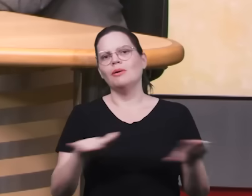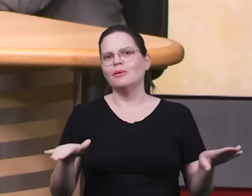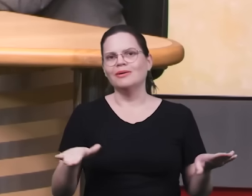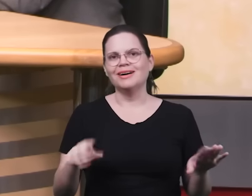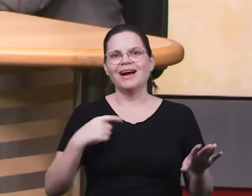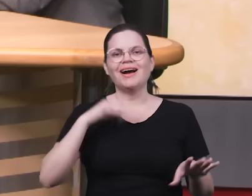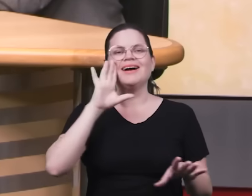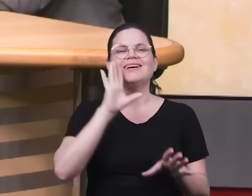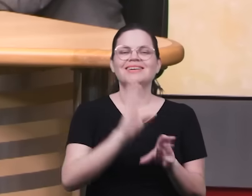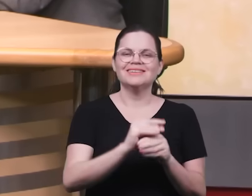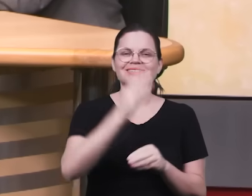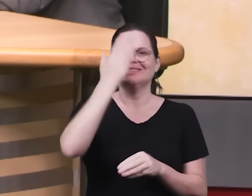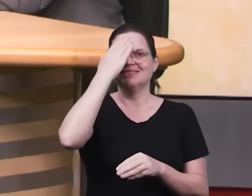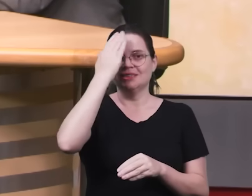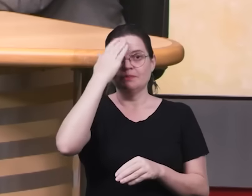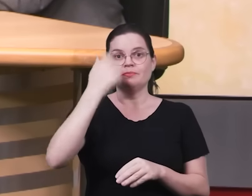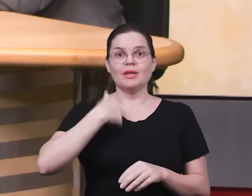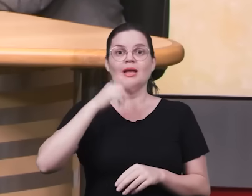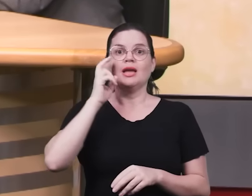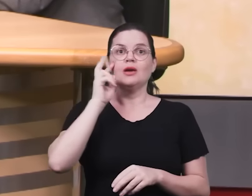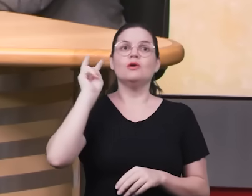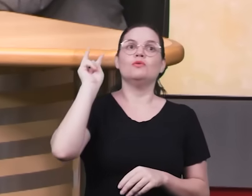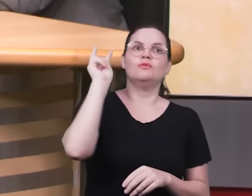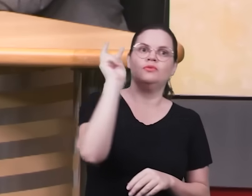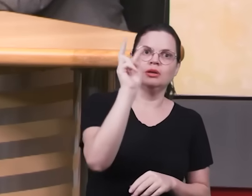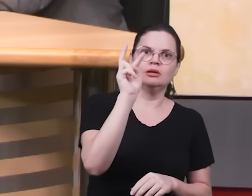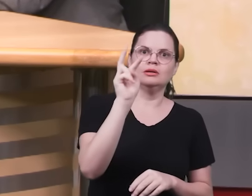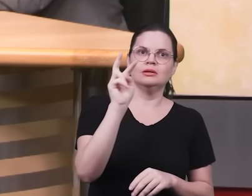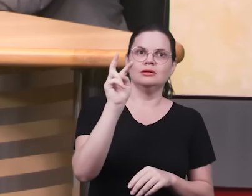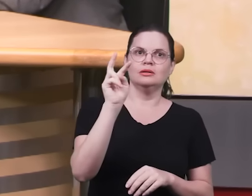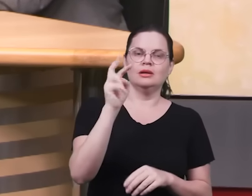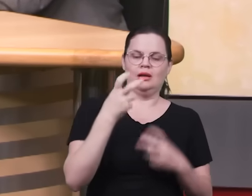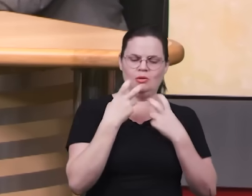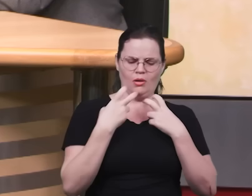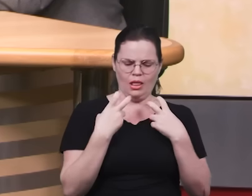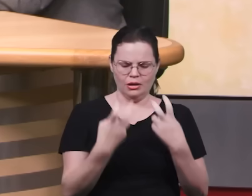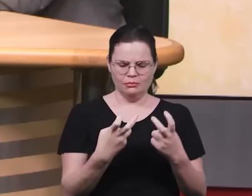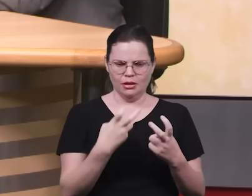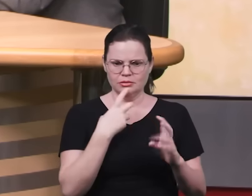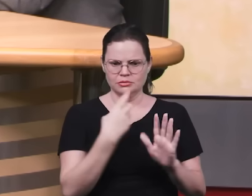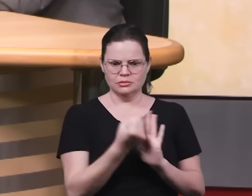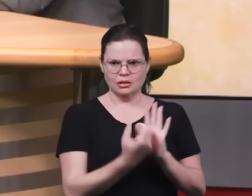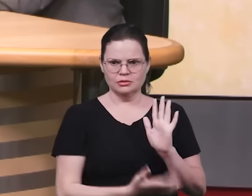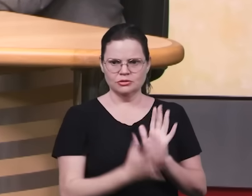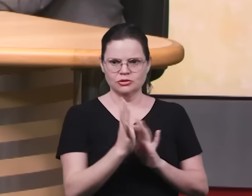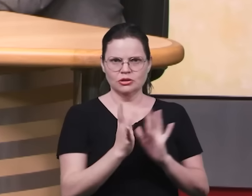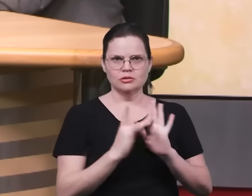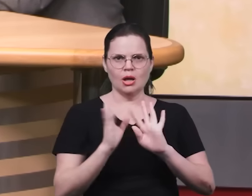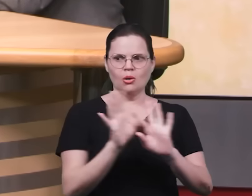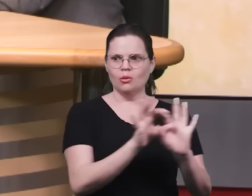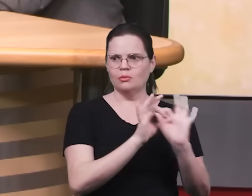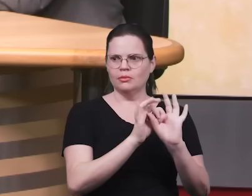maravilha. Então, quer dizer, eu vi a visão. Fiz o clamor, o Senhor deu a comunhão, eu não